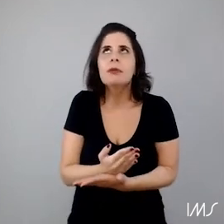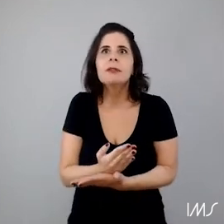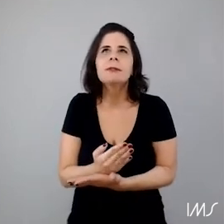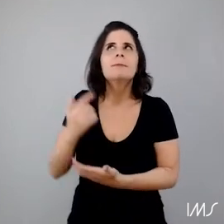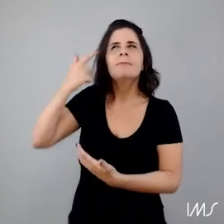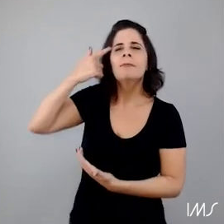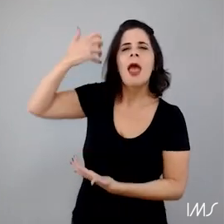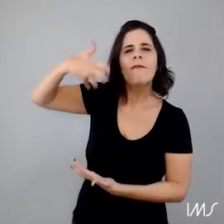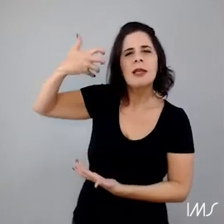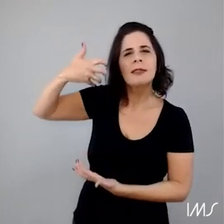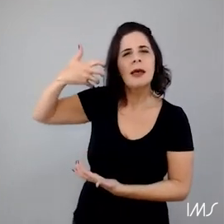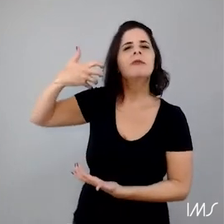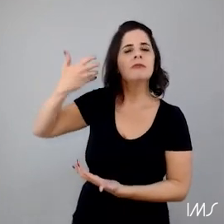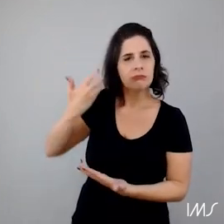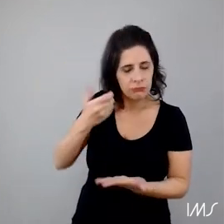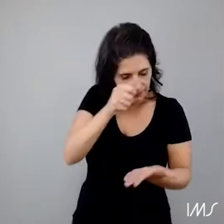expressando,